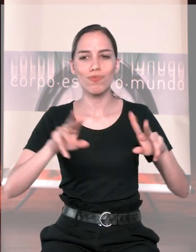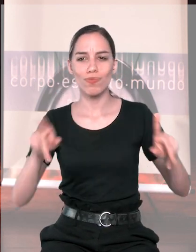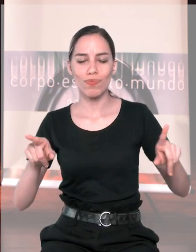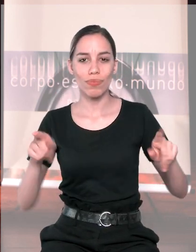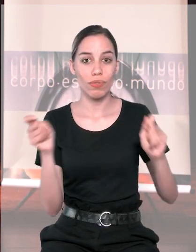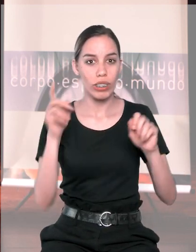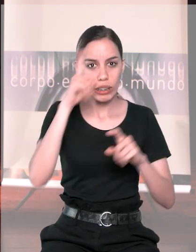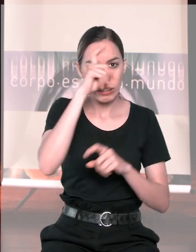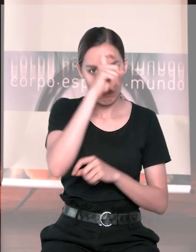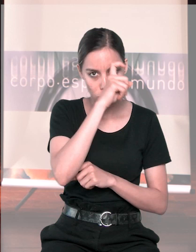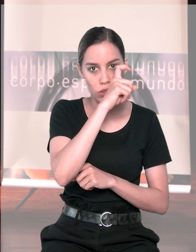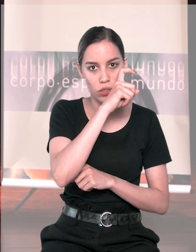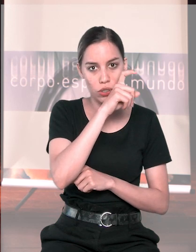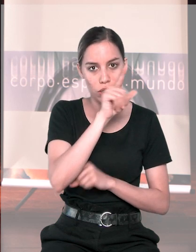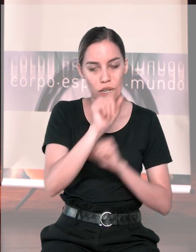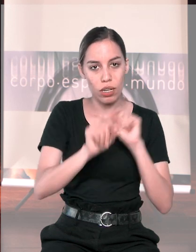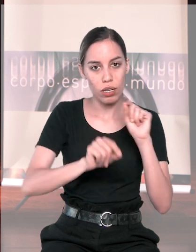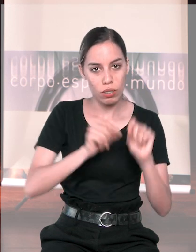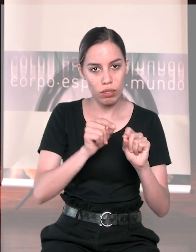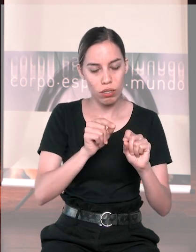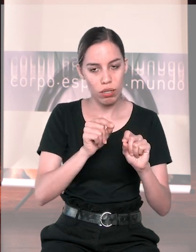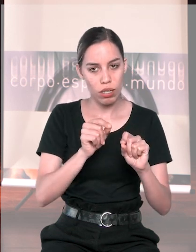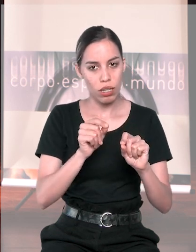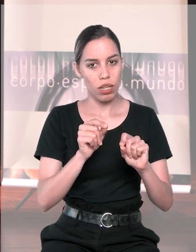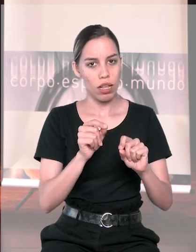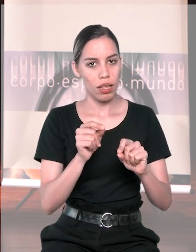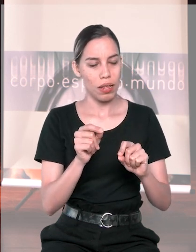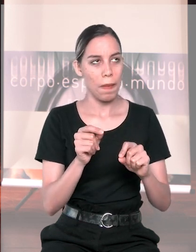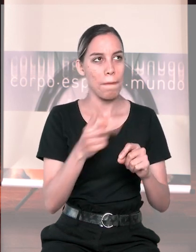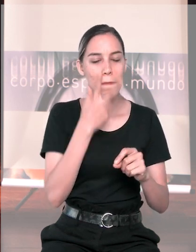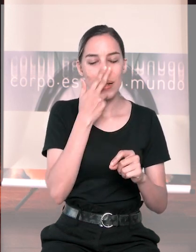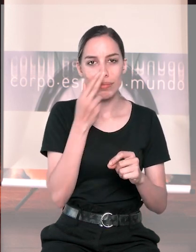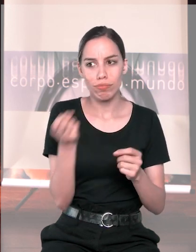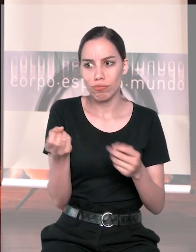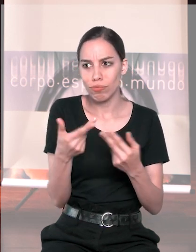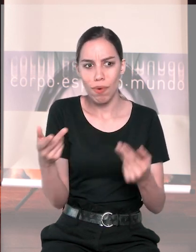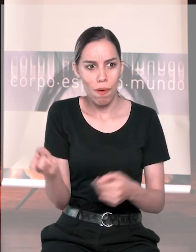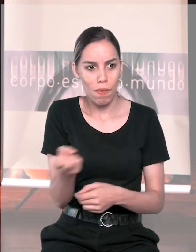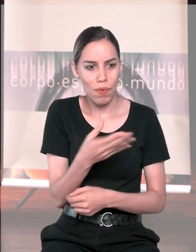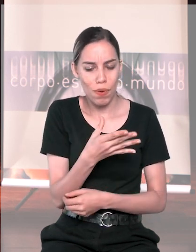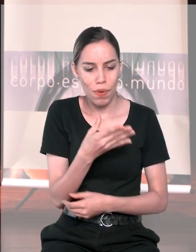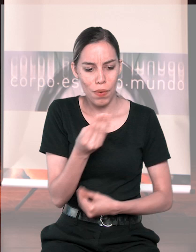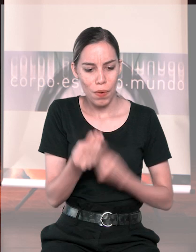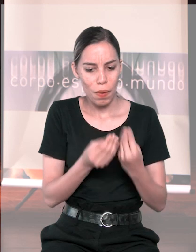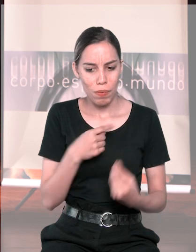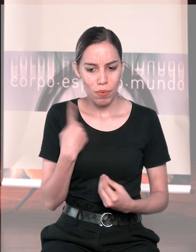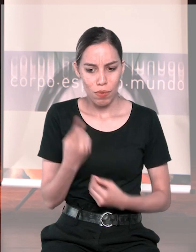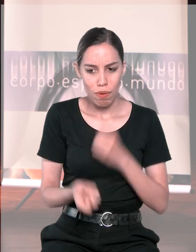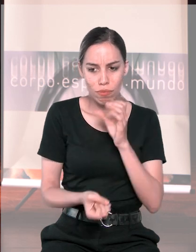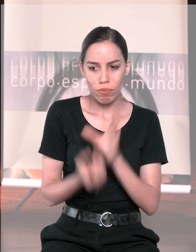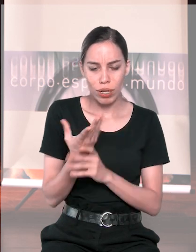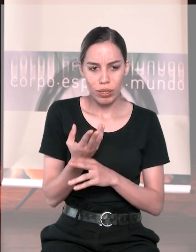a grande dificuldade, e é esse que me parece ser a novidade do Valéry em relação a tudo isso, é como a gente